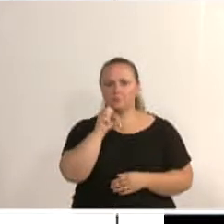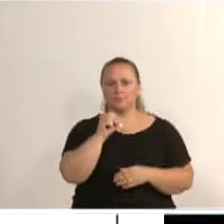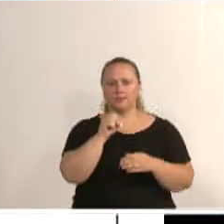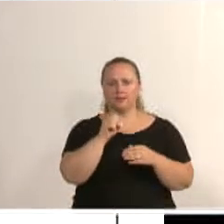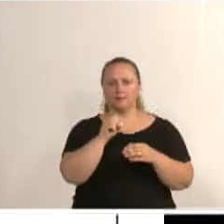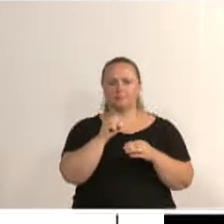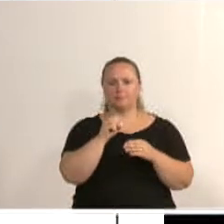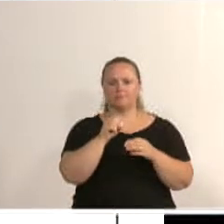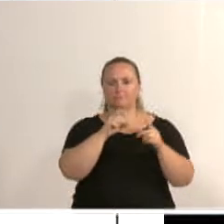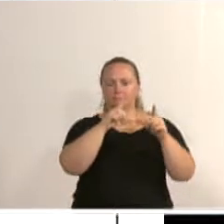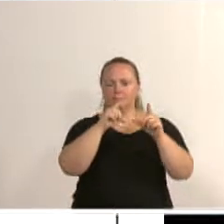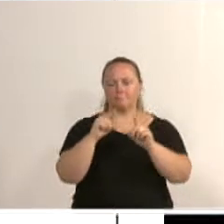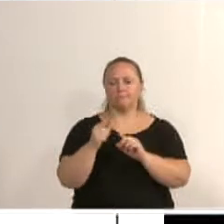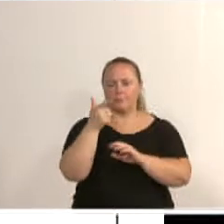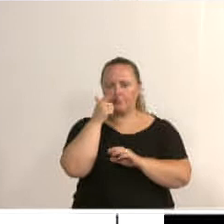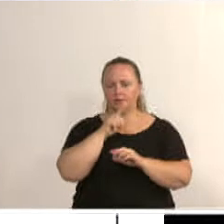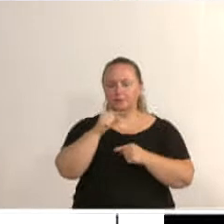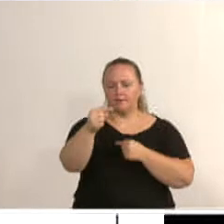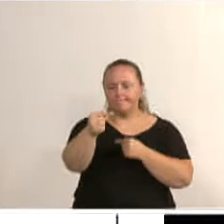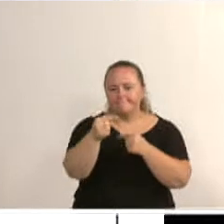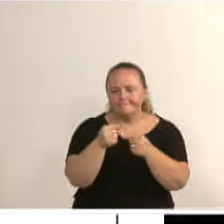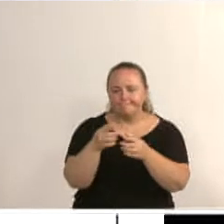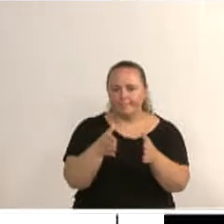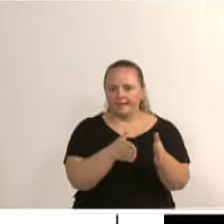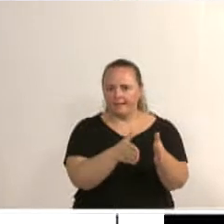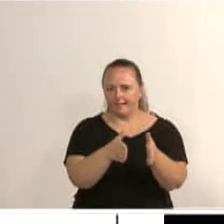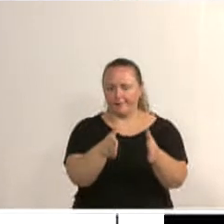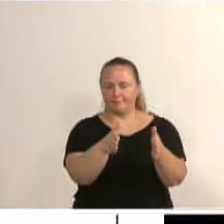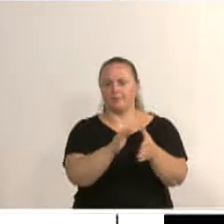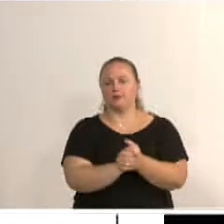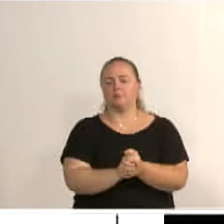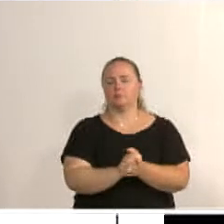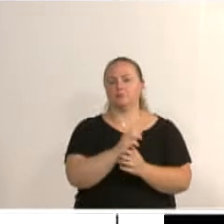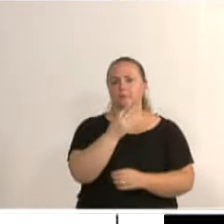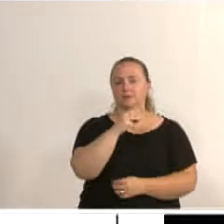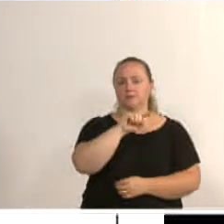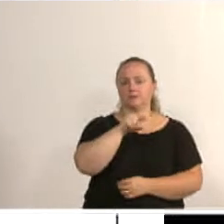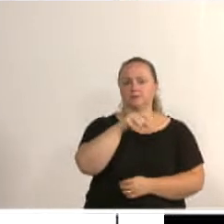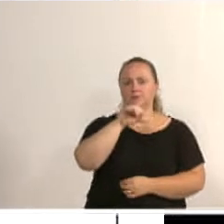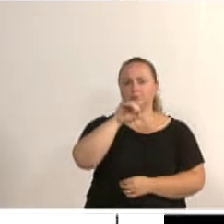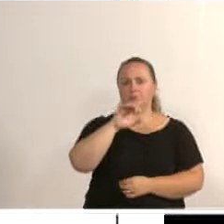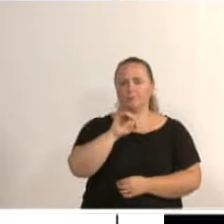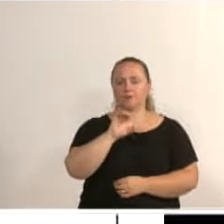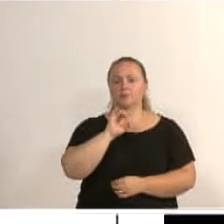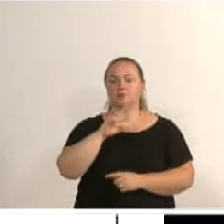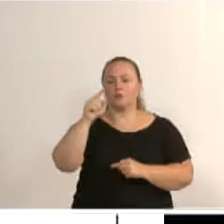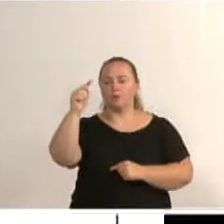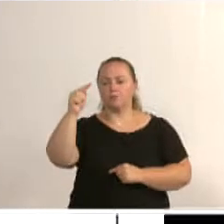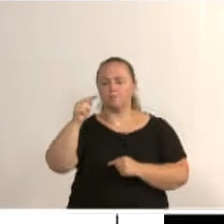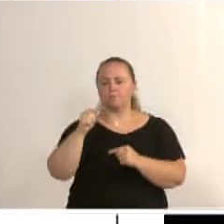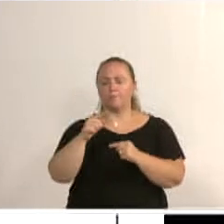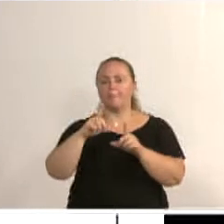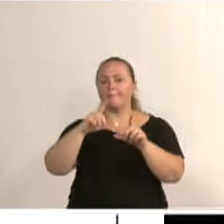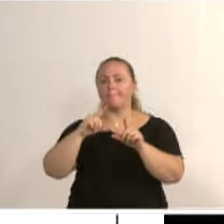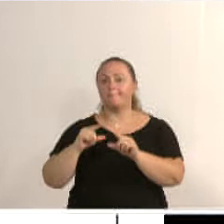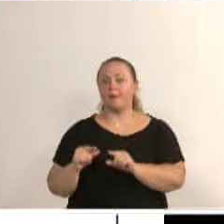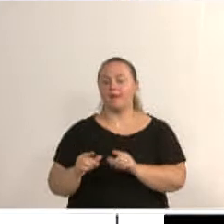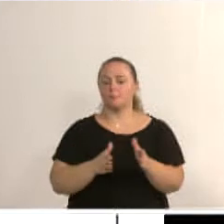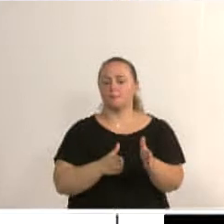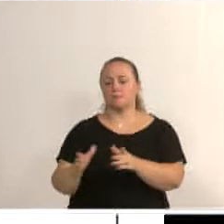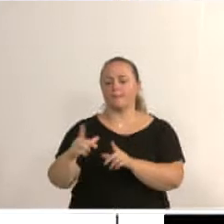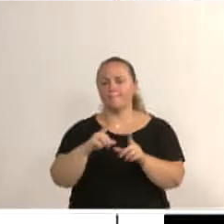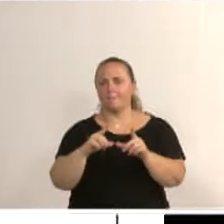tarifa hoje, se a gente considerar o 3,90, só reduzindo os 30 mil quilômetros por mês, a tarifa deveria ter